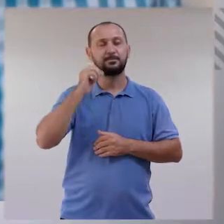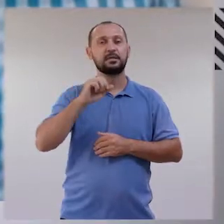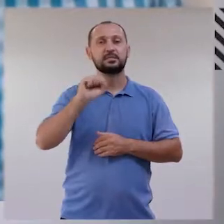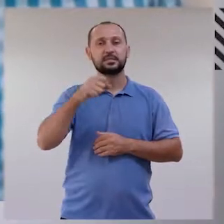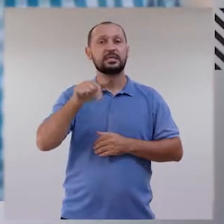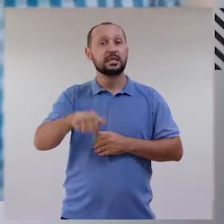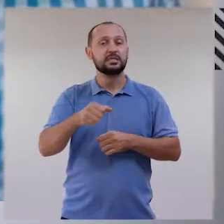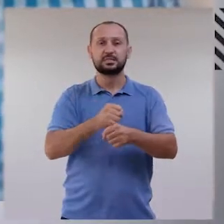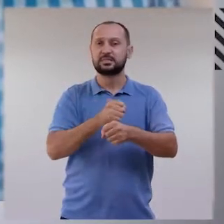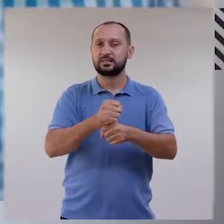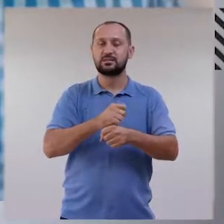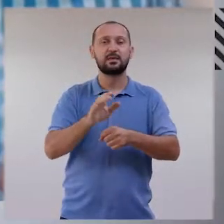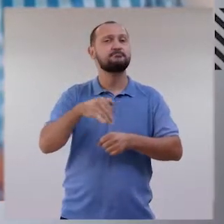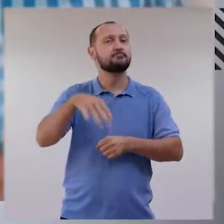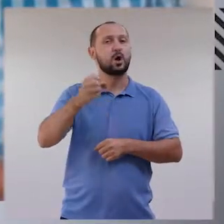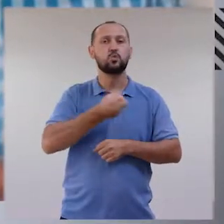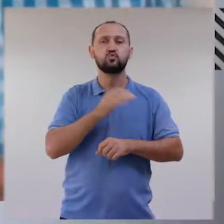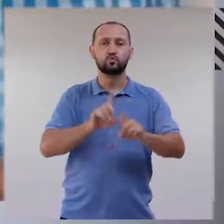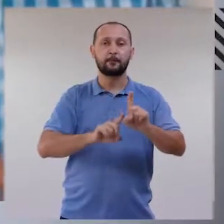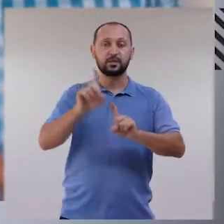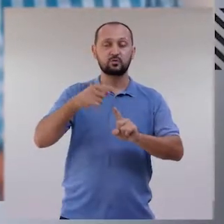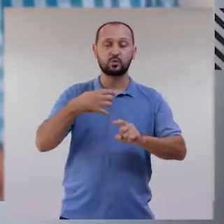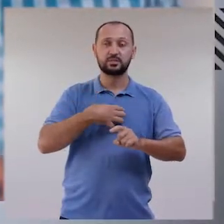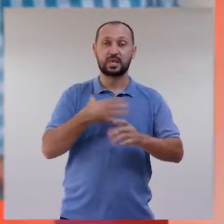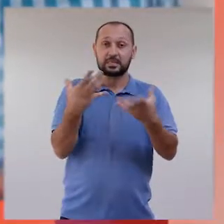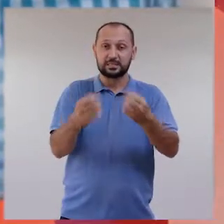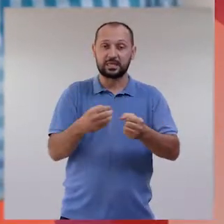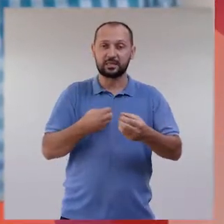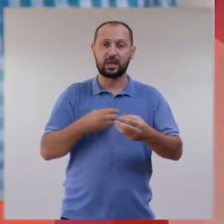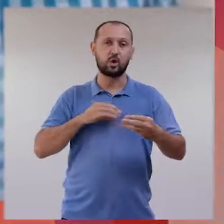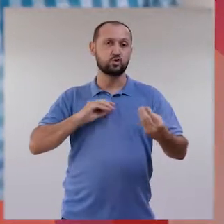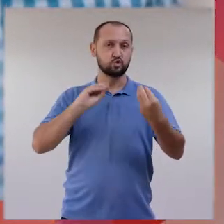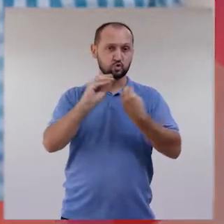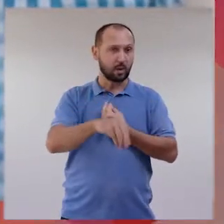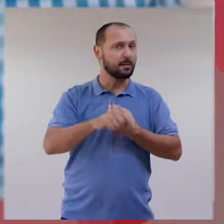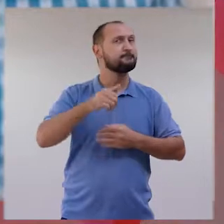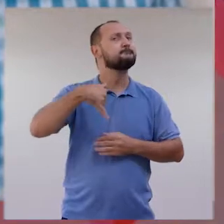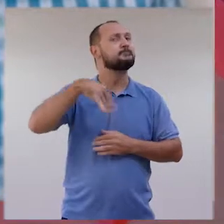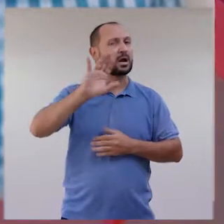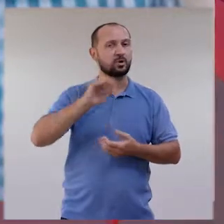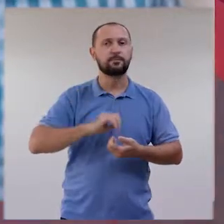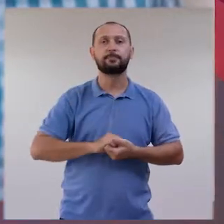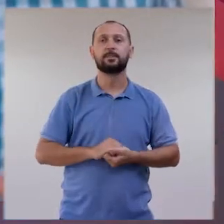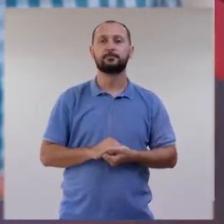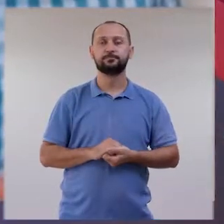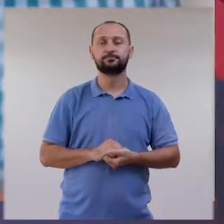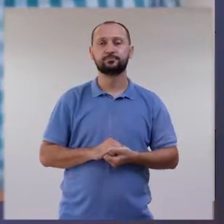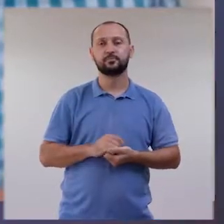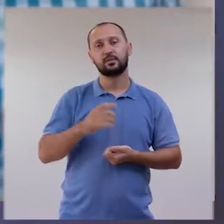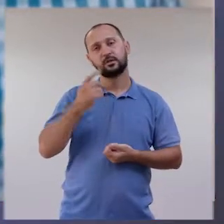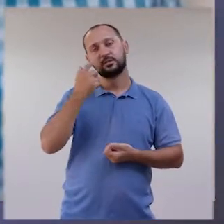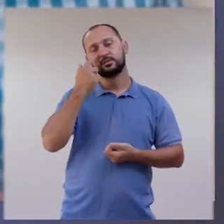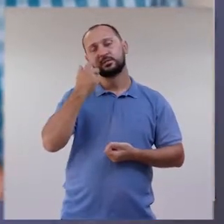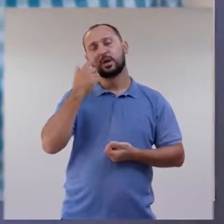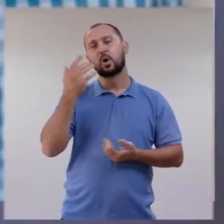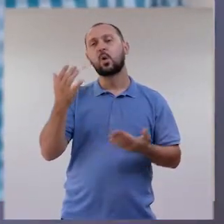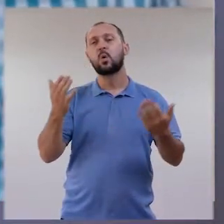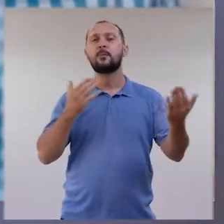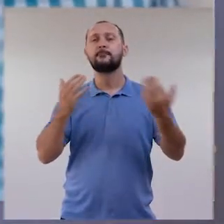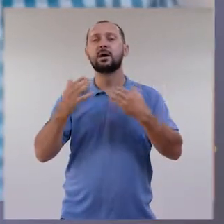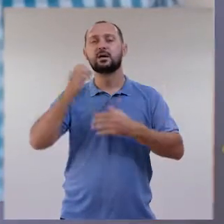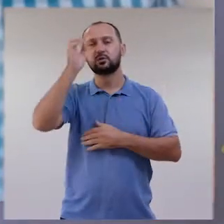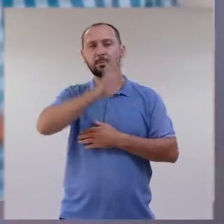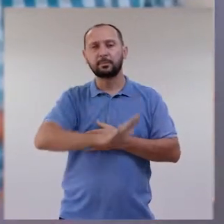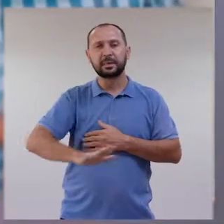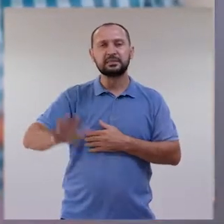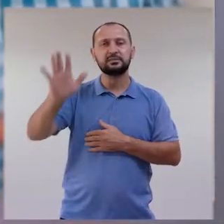com certeza a gente esse ano ia ter mais doadores do que o ano passado. Mas, assim, olhando pelo cenário